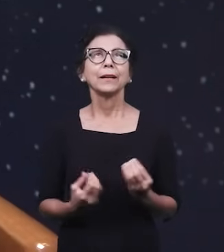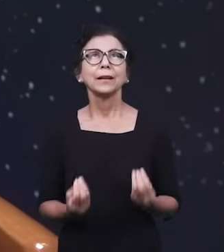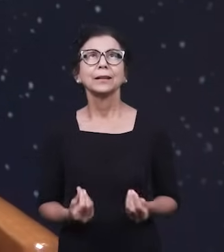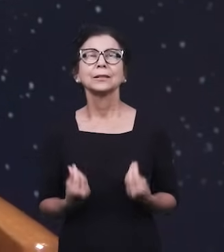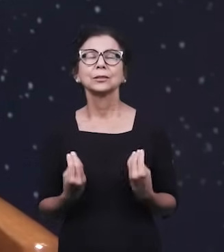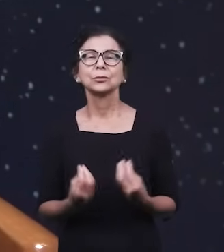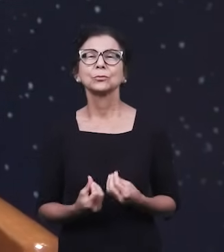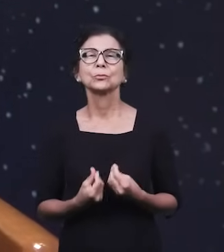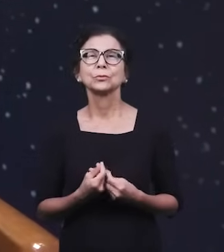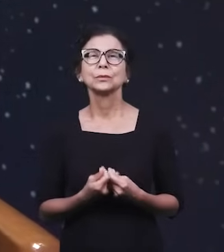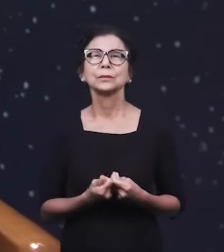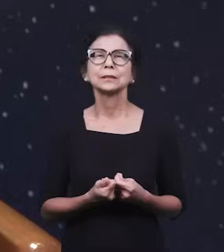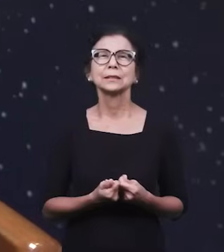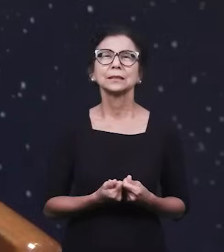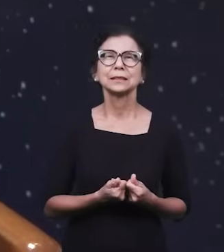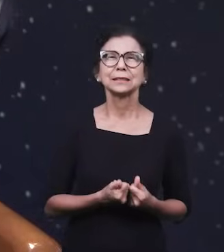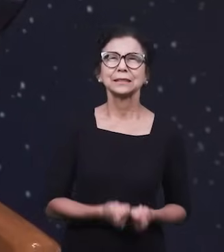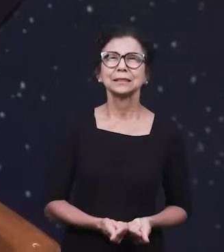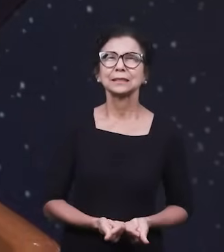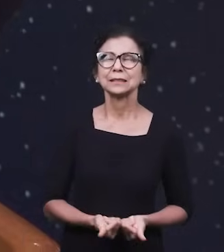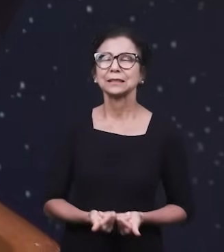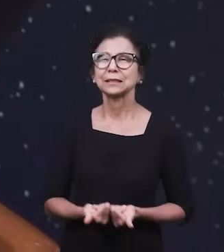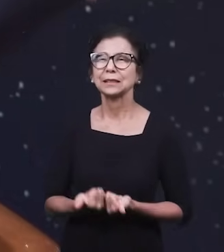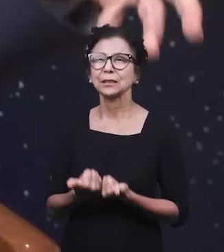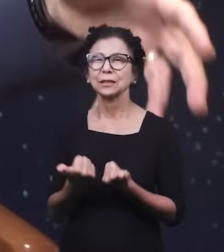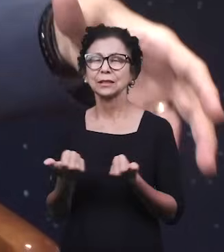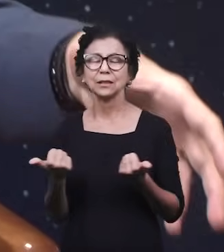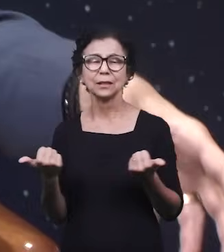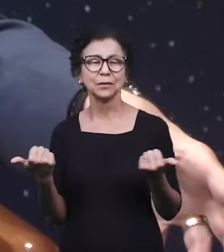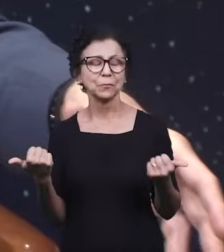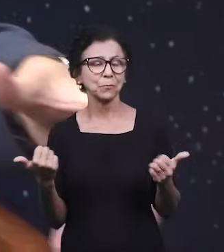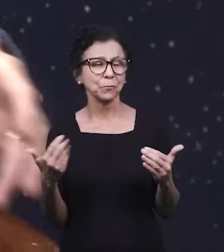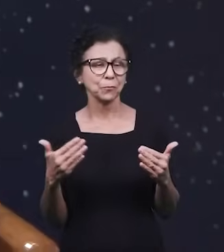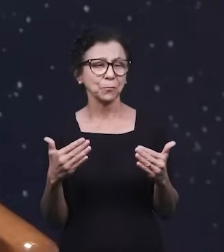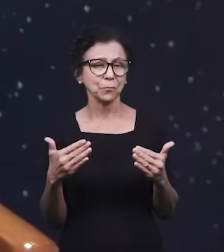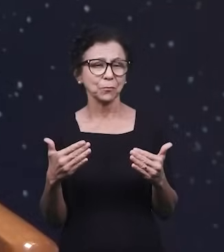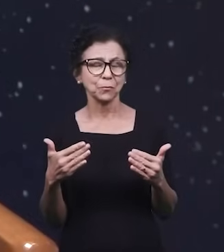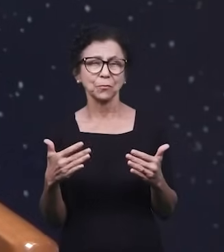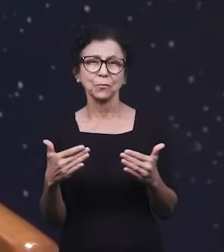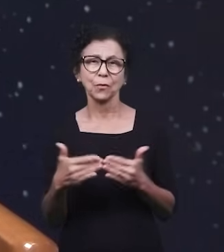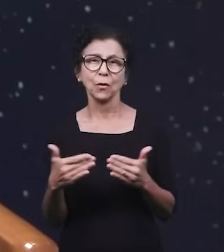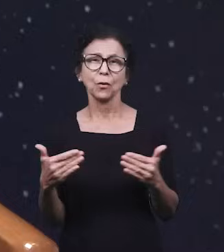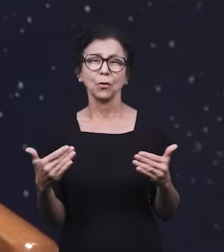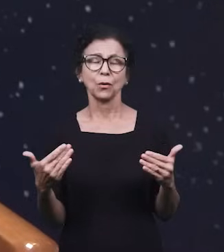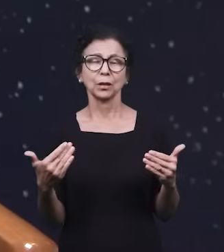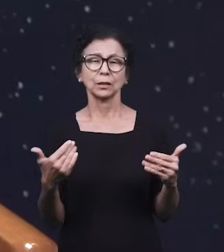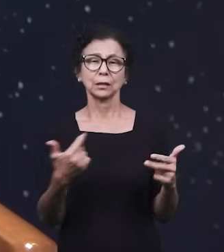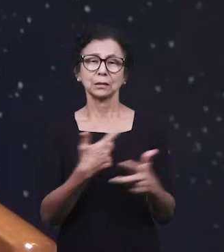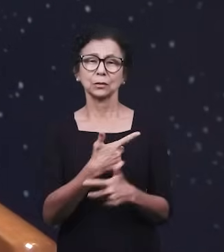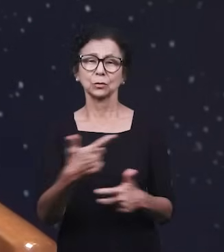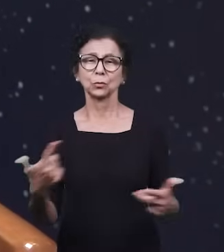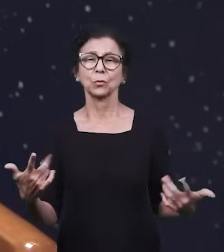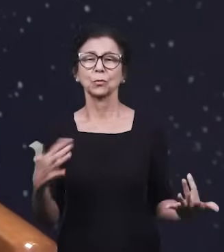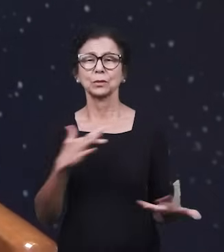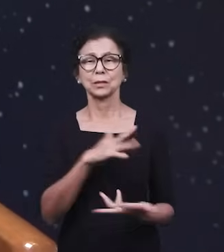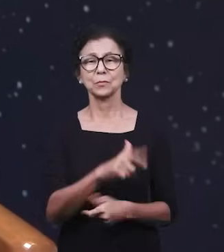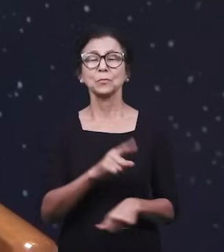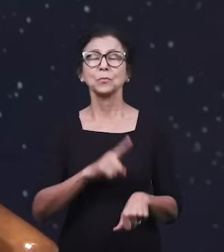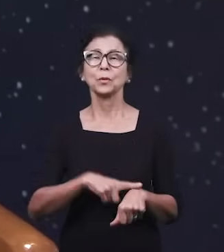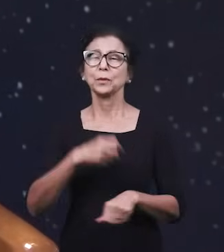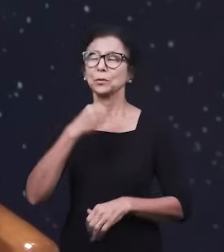de uma alegria por algo desta vida, um bom momento,